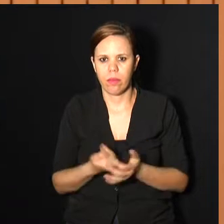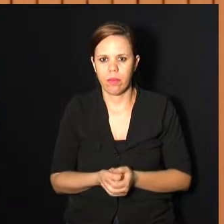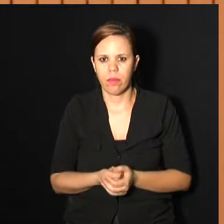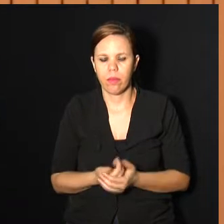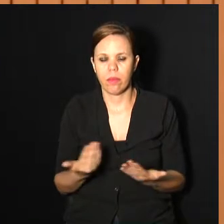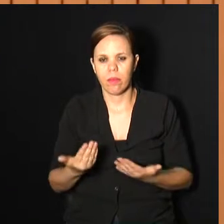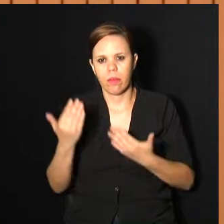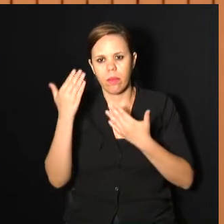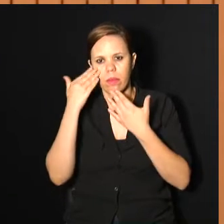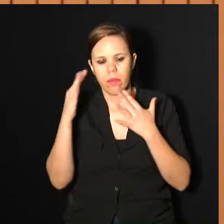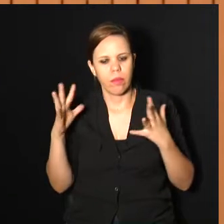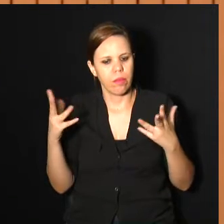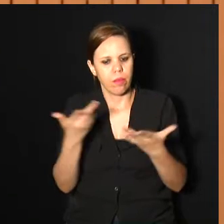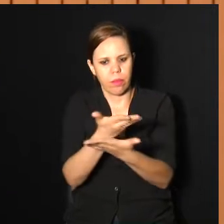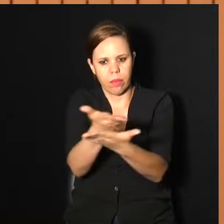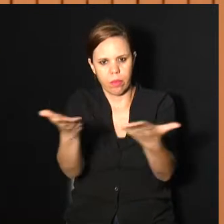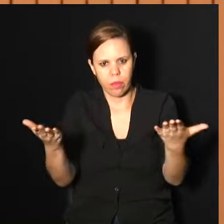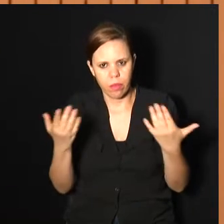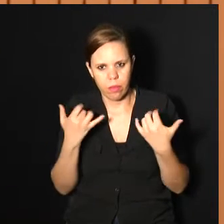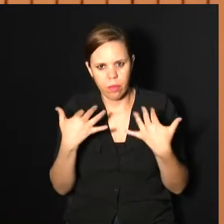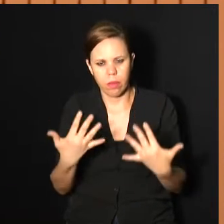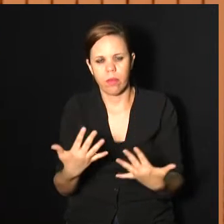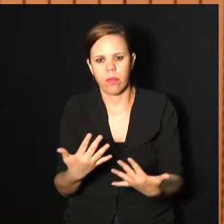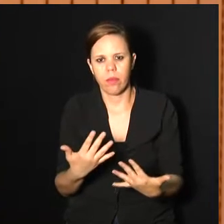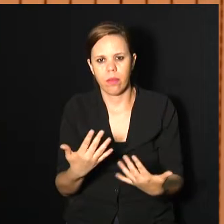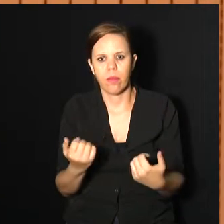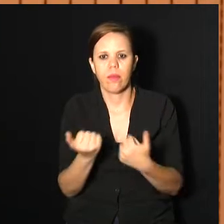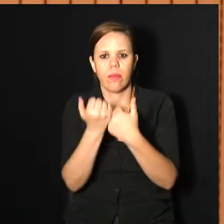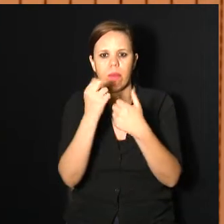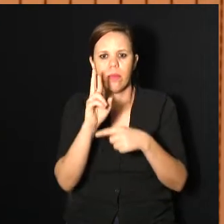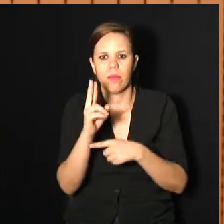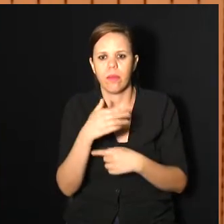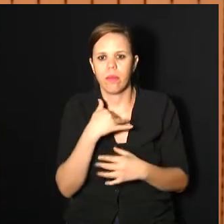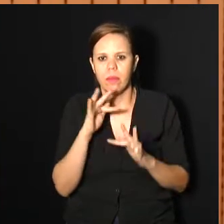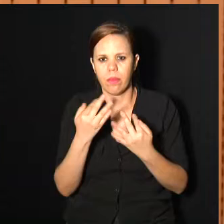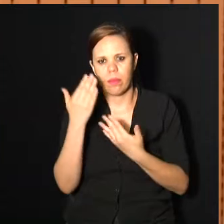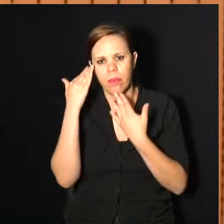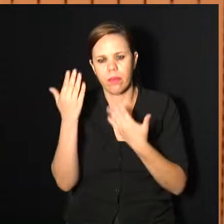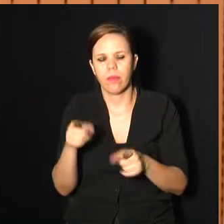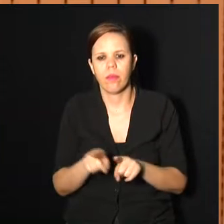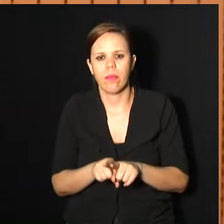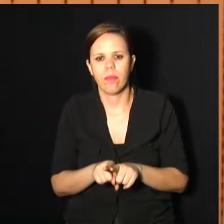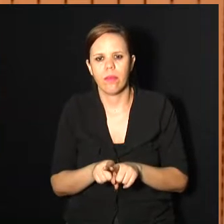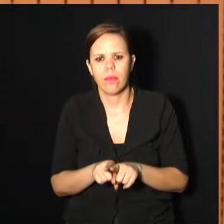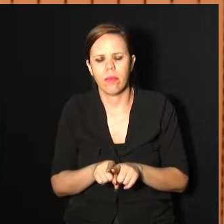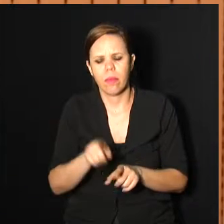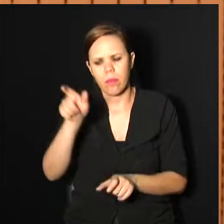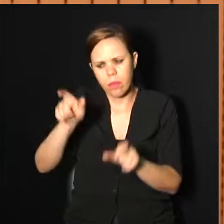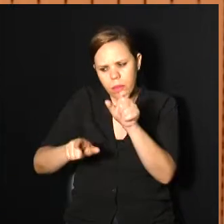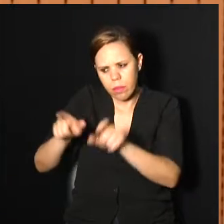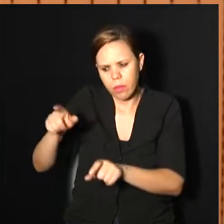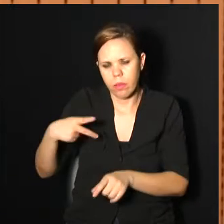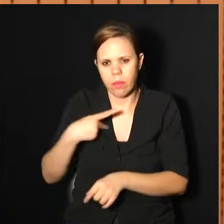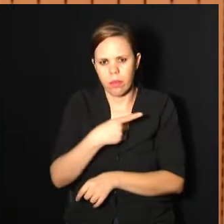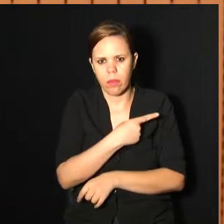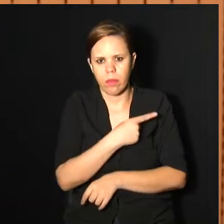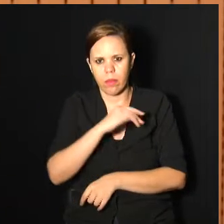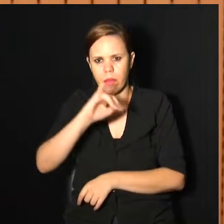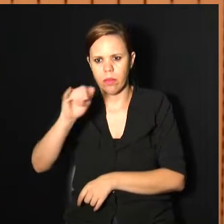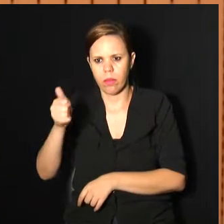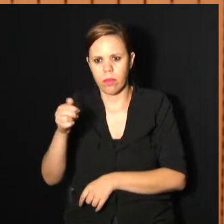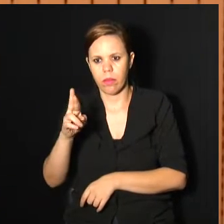eu agradeço a todos vocês, em nome da minha família também. Muito obrigado. E pela dedicação que o pastor